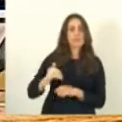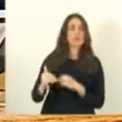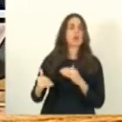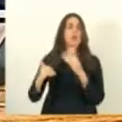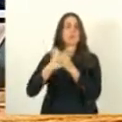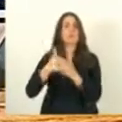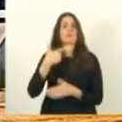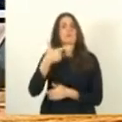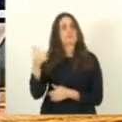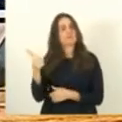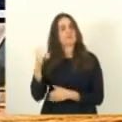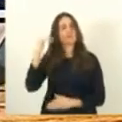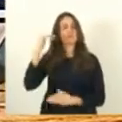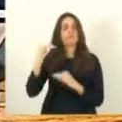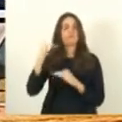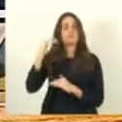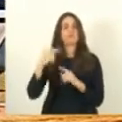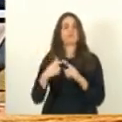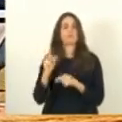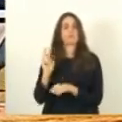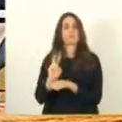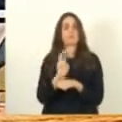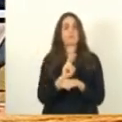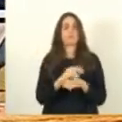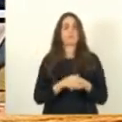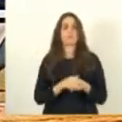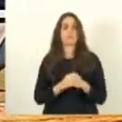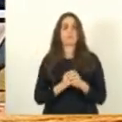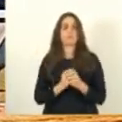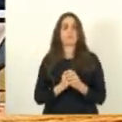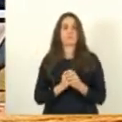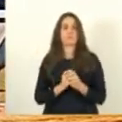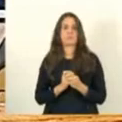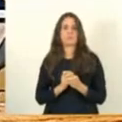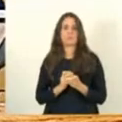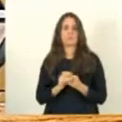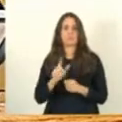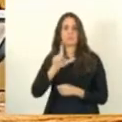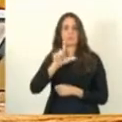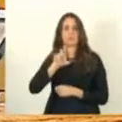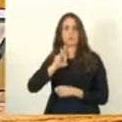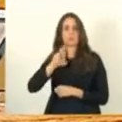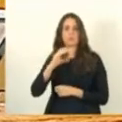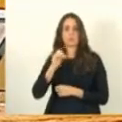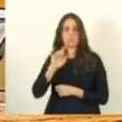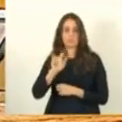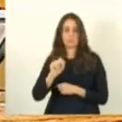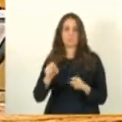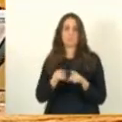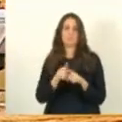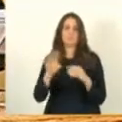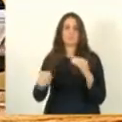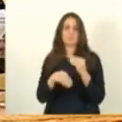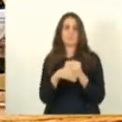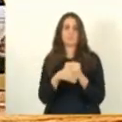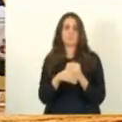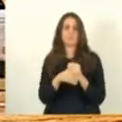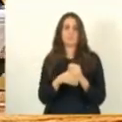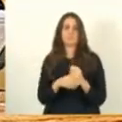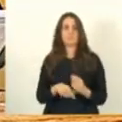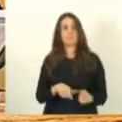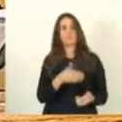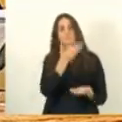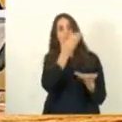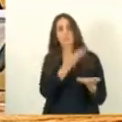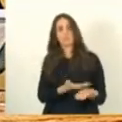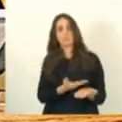anos, e protegendo a comunidade. Uma parte, deputado Luciano. Bom, primeiro quero dizer que a fala do